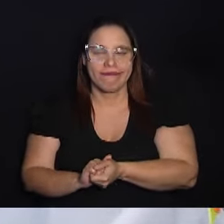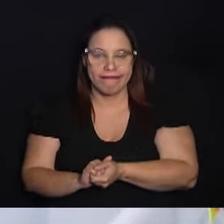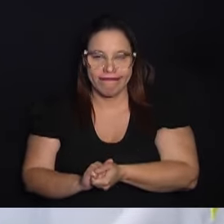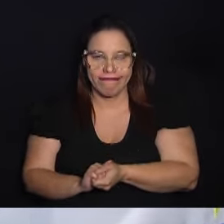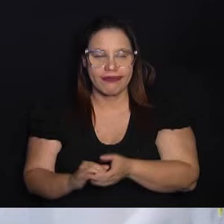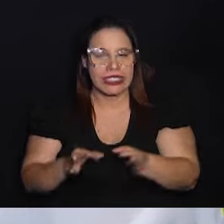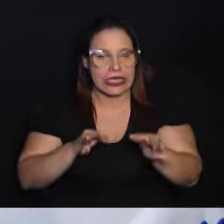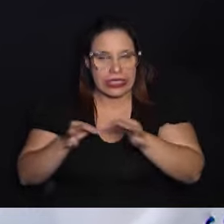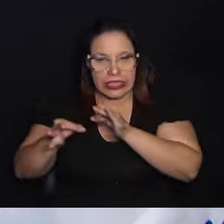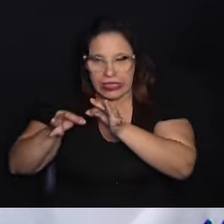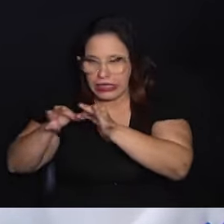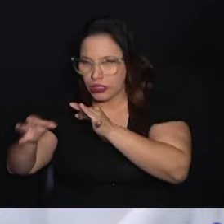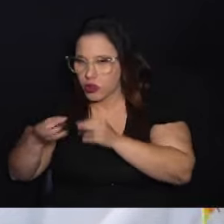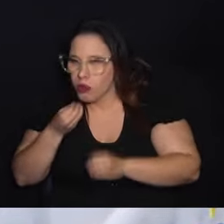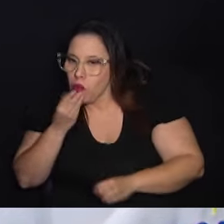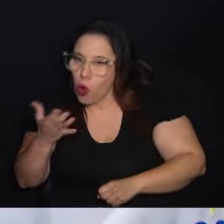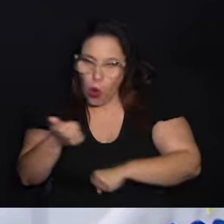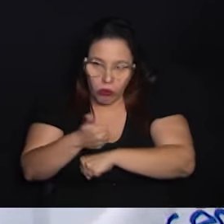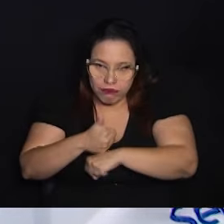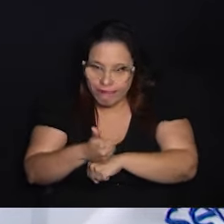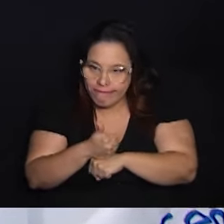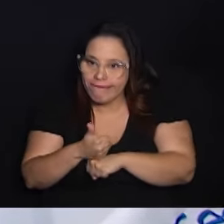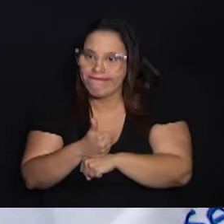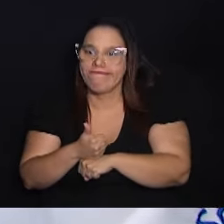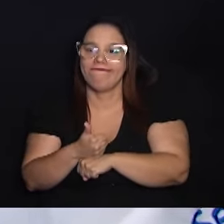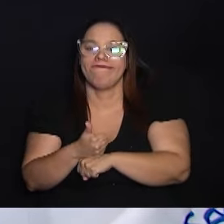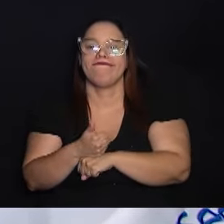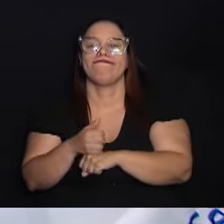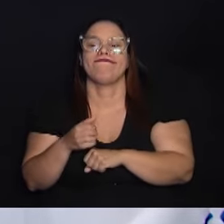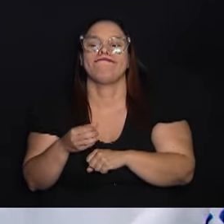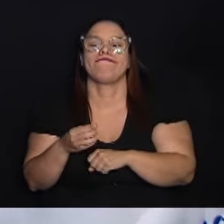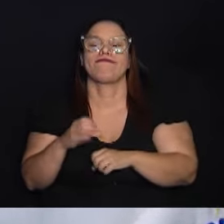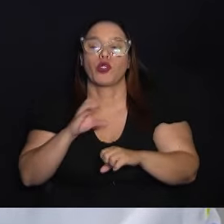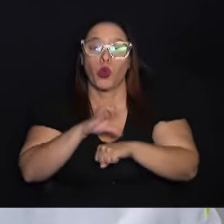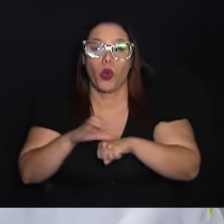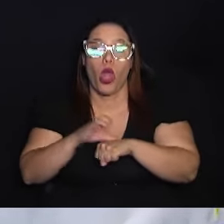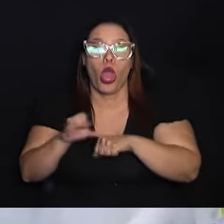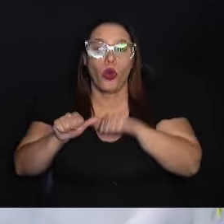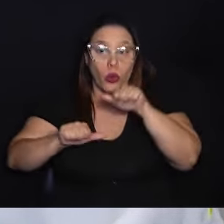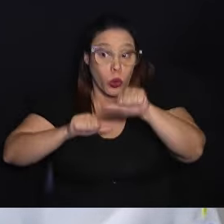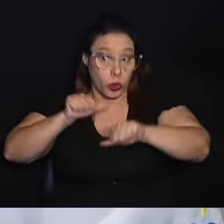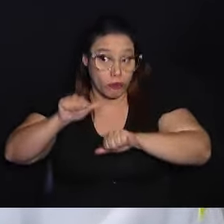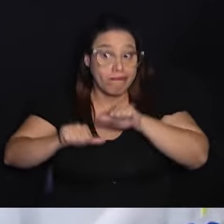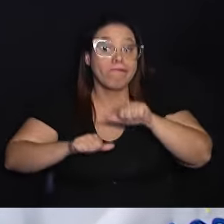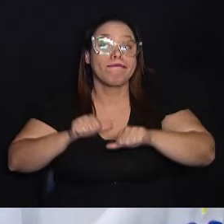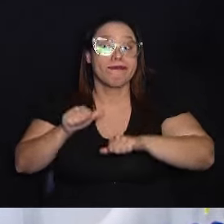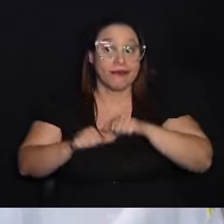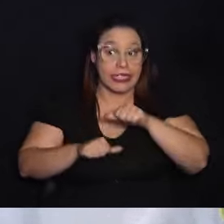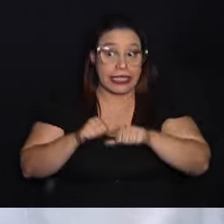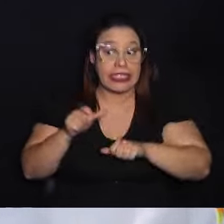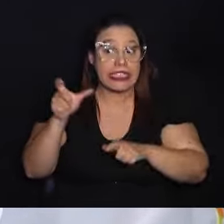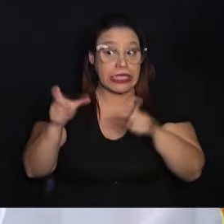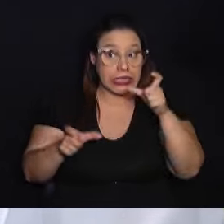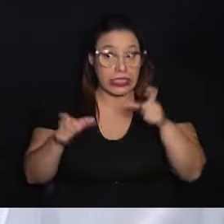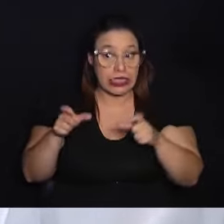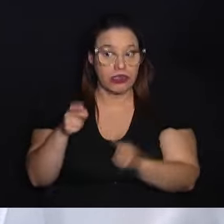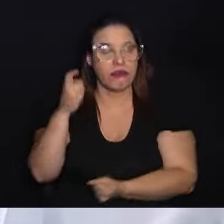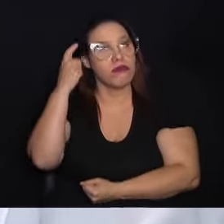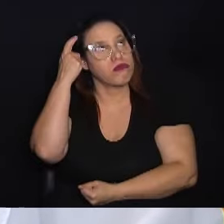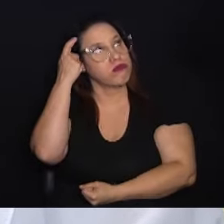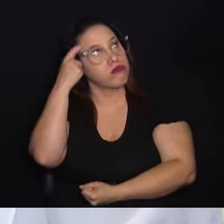mercado de trabalho. Então, aqui a gente é preparado para ser um excelente profissional. Então, o curso ele transforma, como transformou a